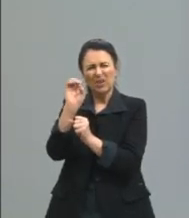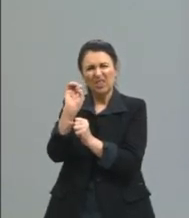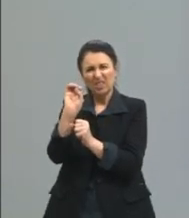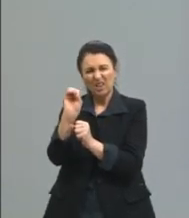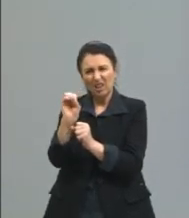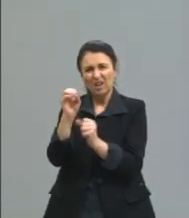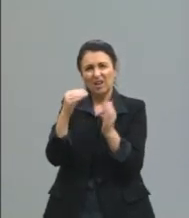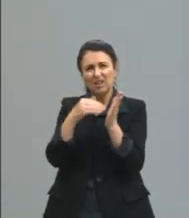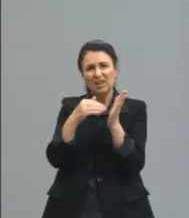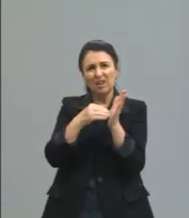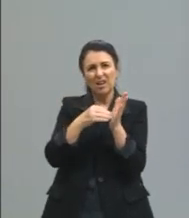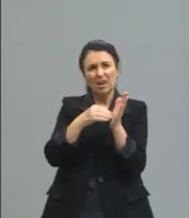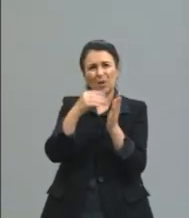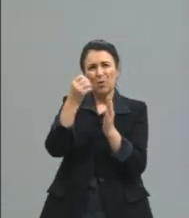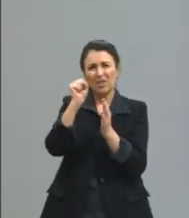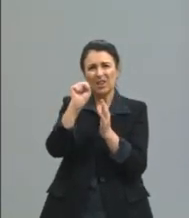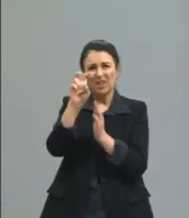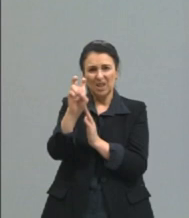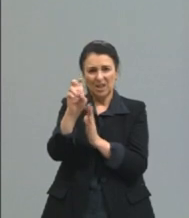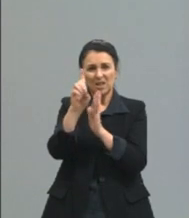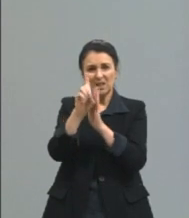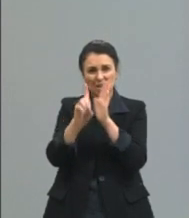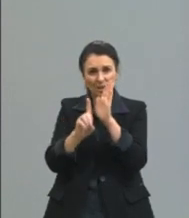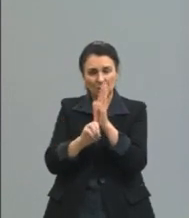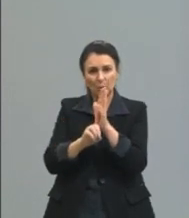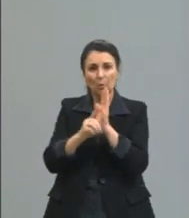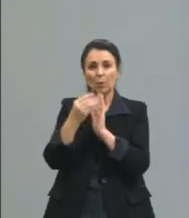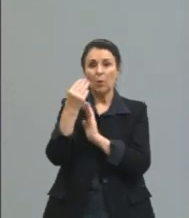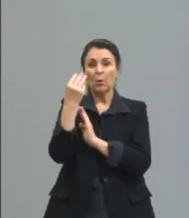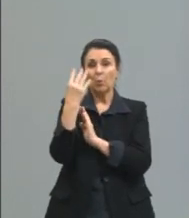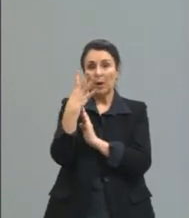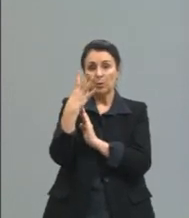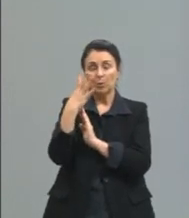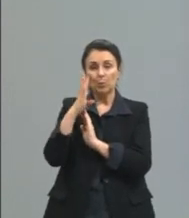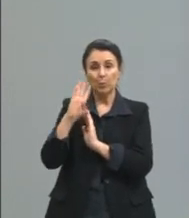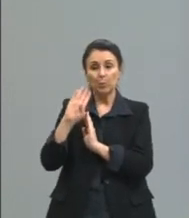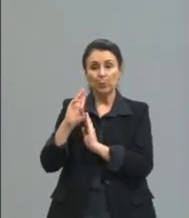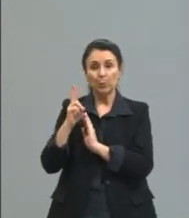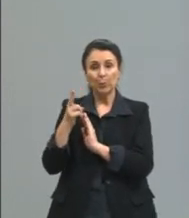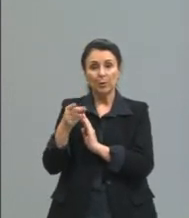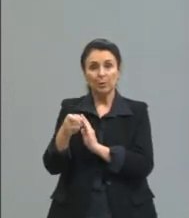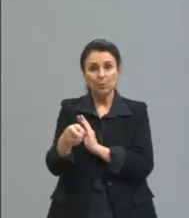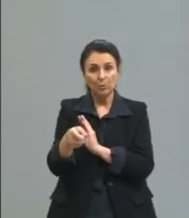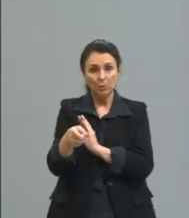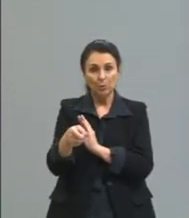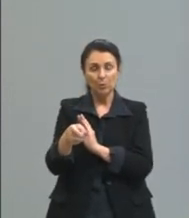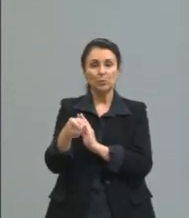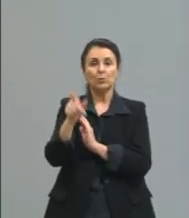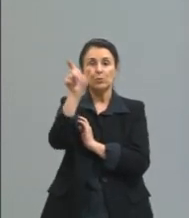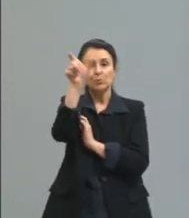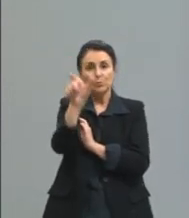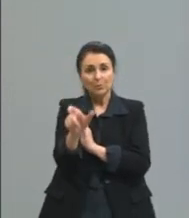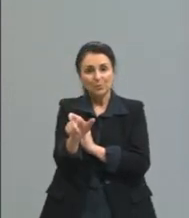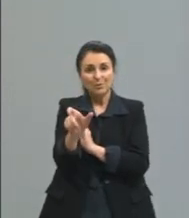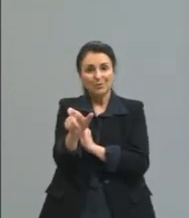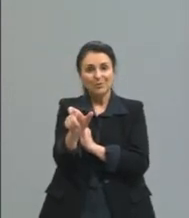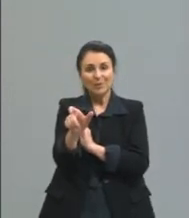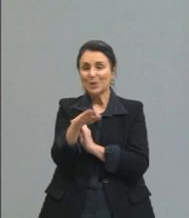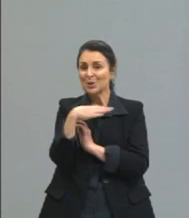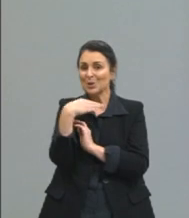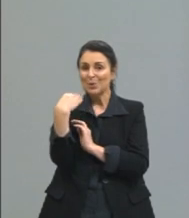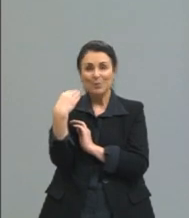de 80 a 85, cerca de 4 milhões de pessoas, então, os casos. Aí, depois, nós vemos um declínio